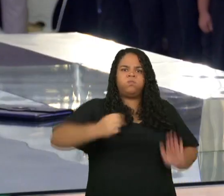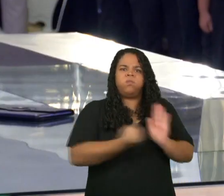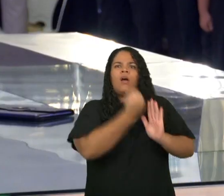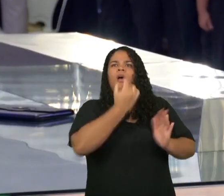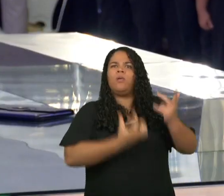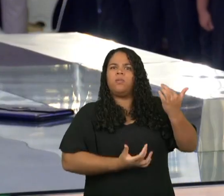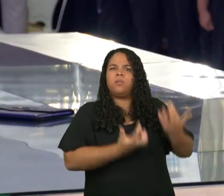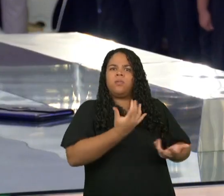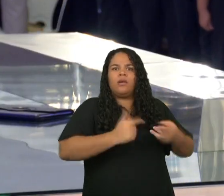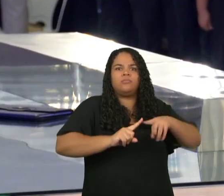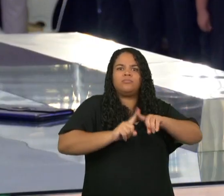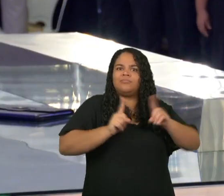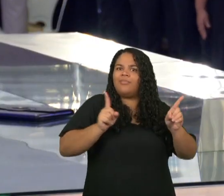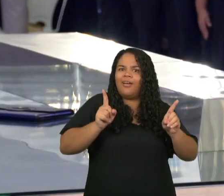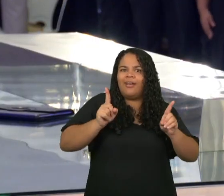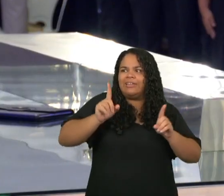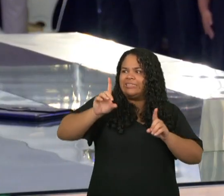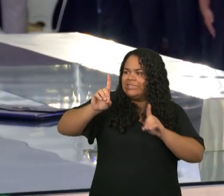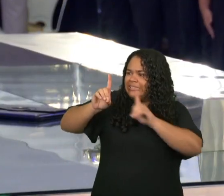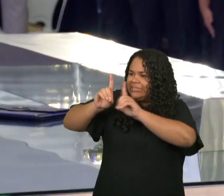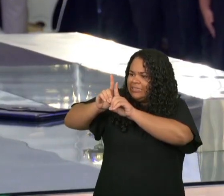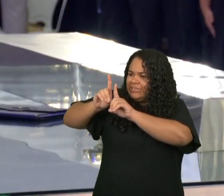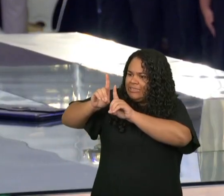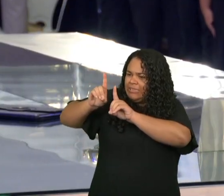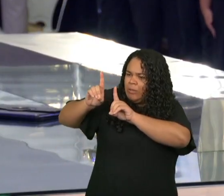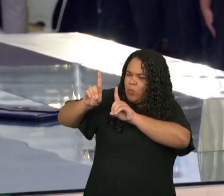andando longe do propósito de Deus.